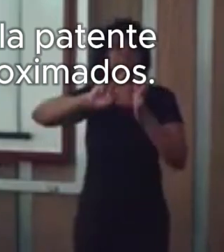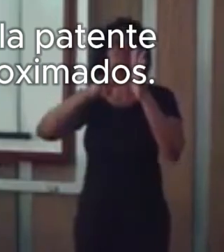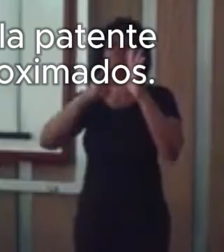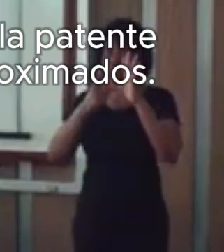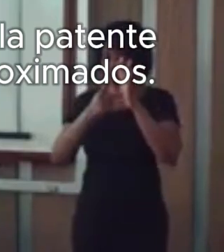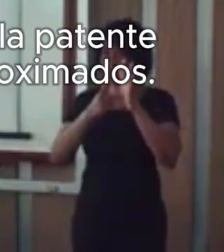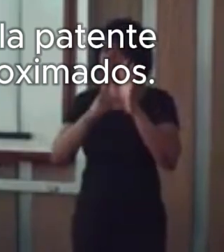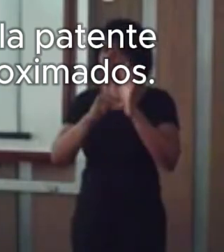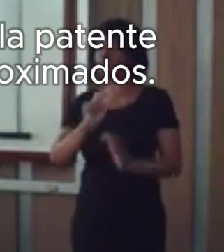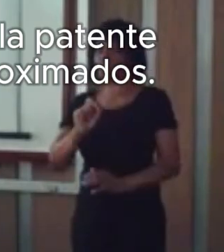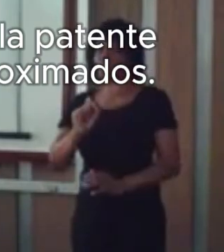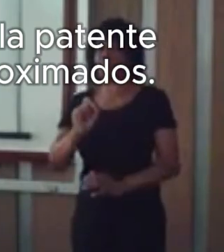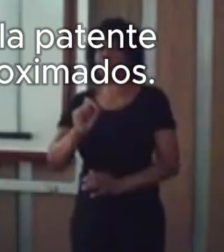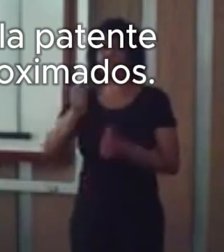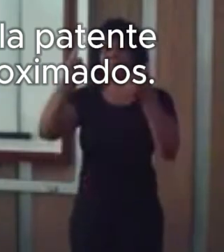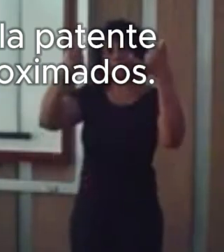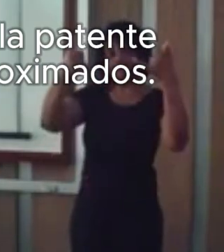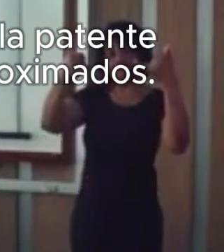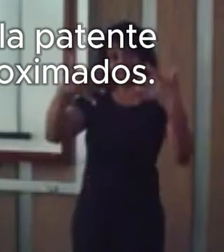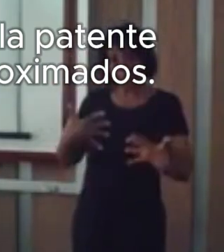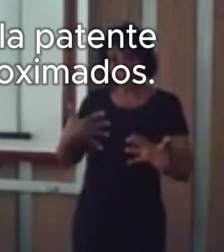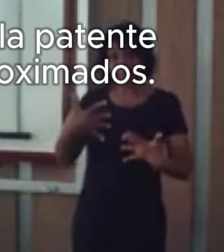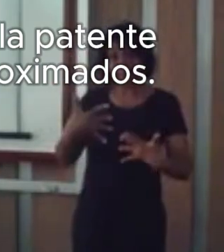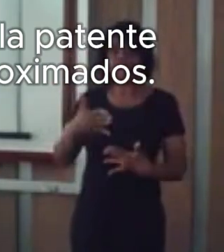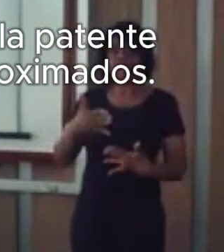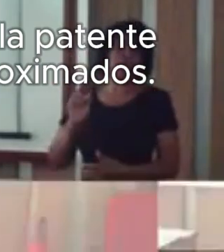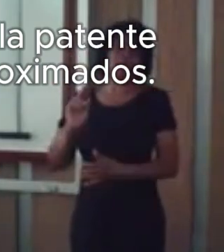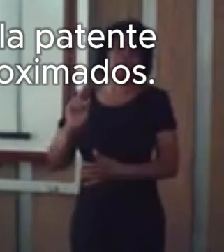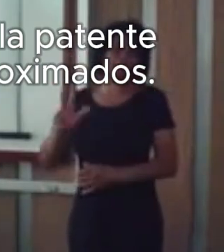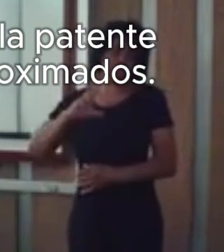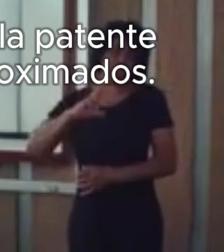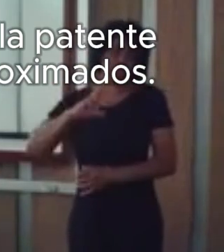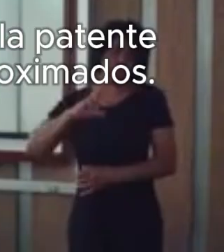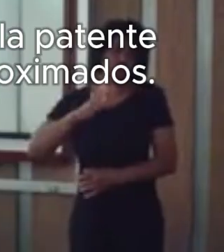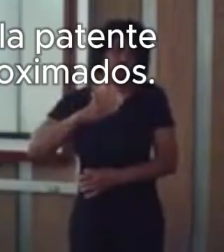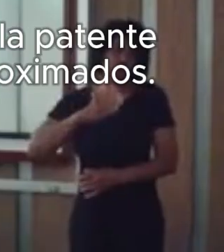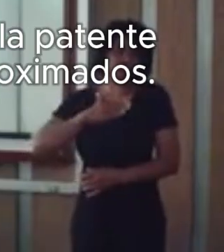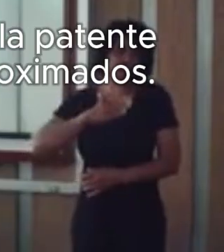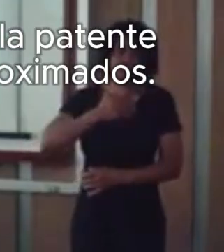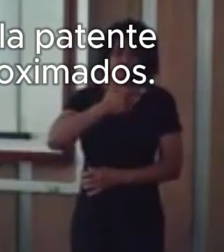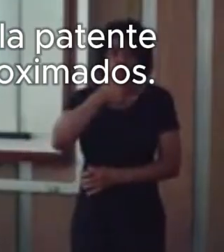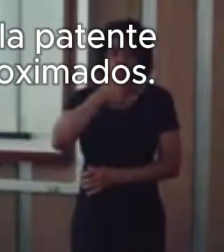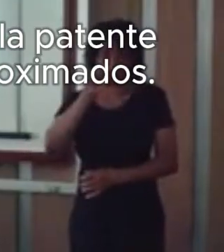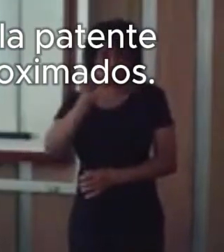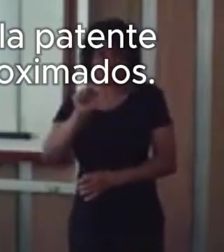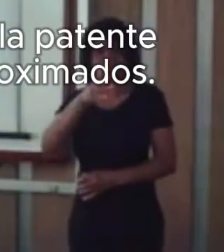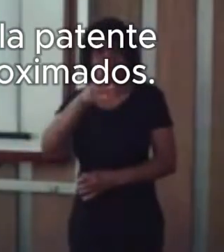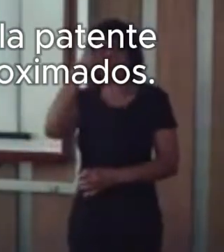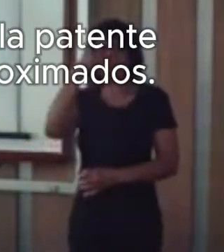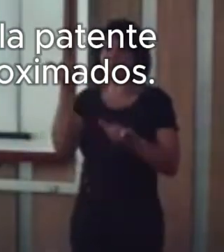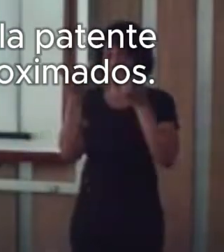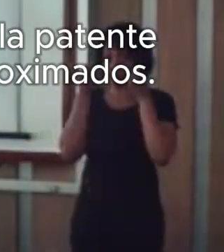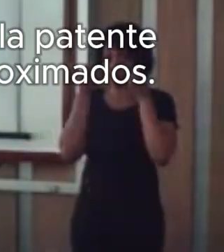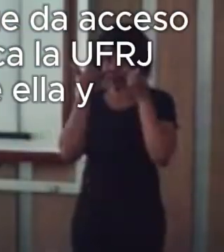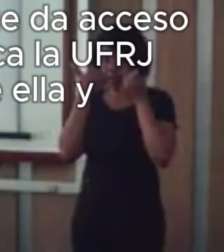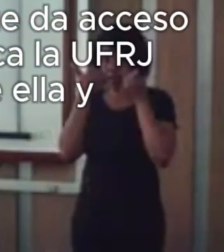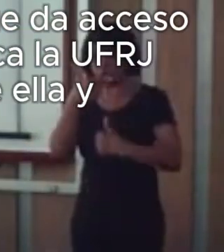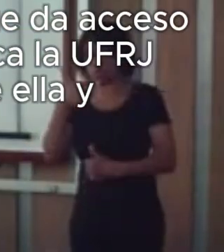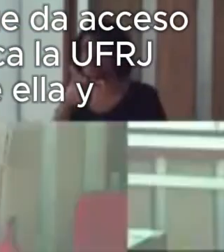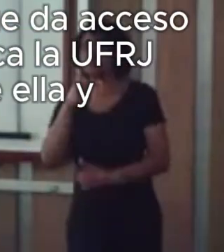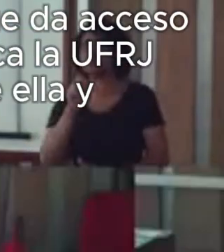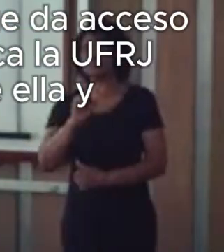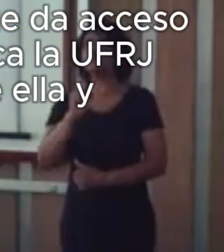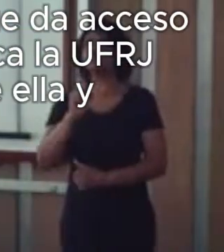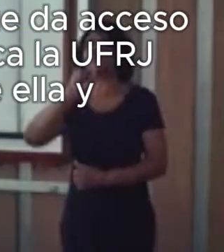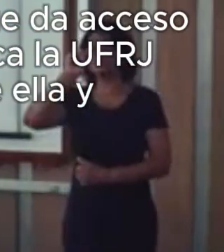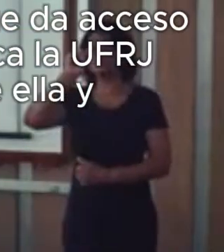está dizendo que é nosso desde 2007, mas pode melhorar os dados em 2008. Então, fizemos isso,